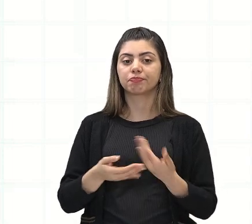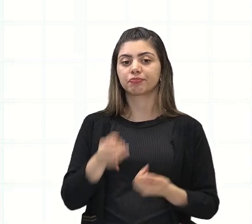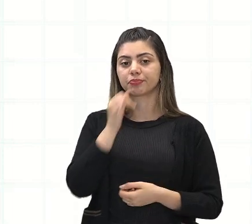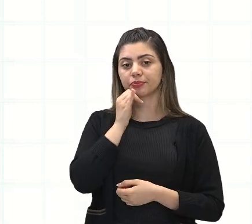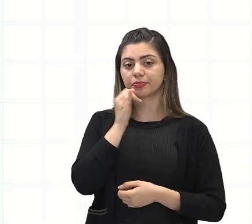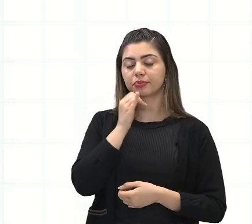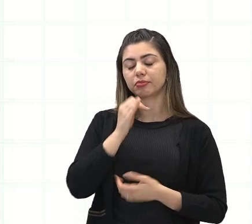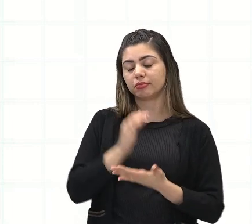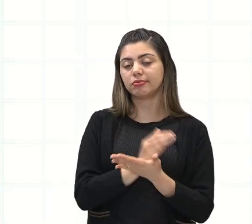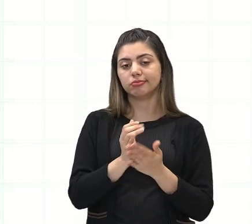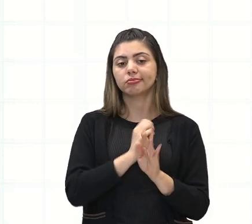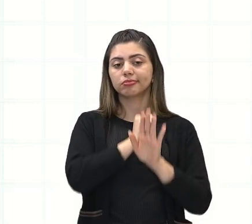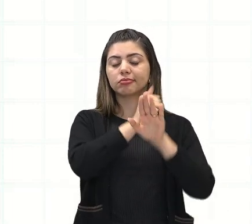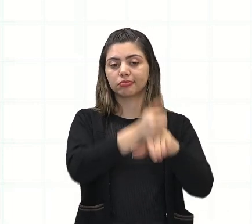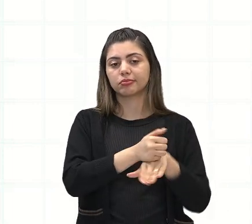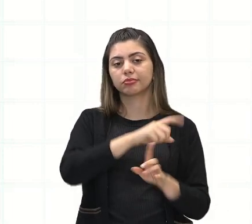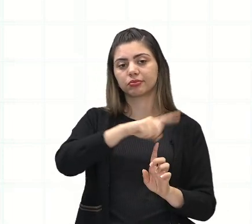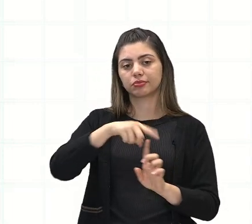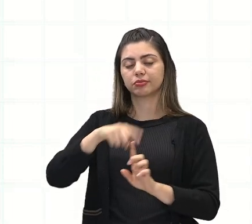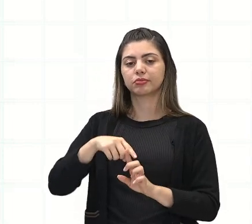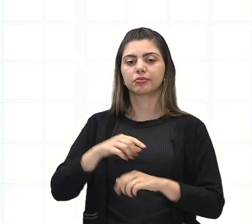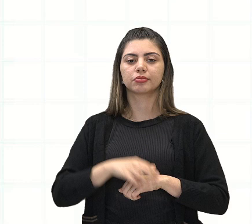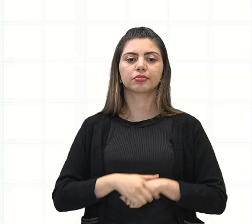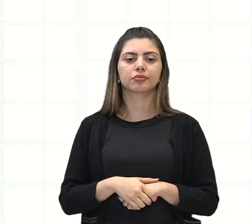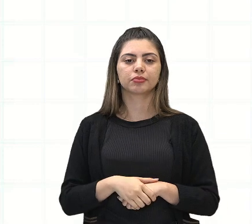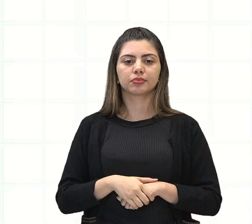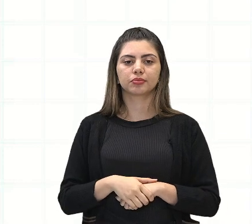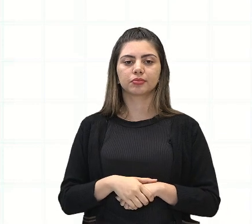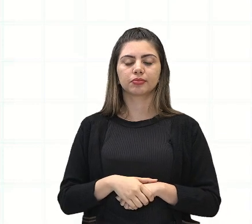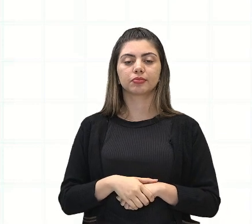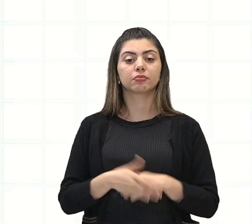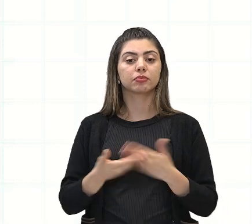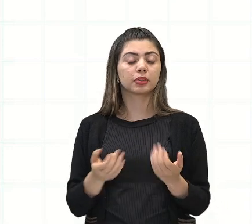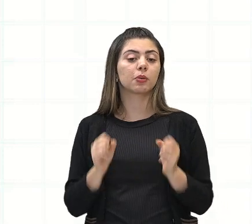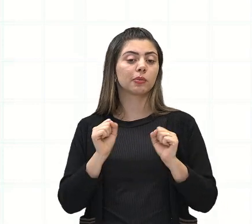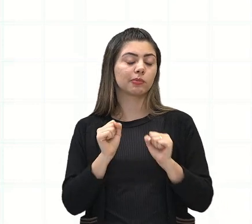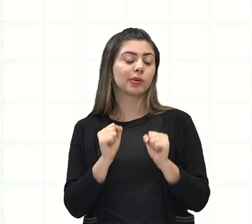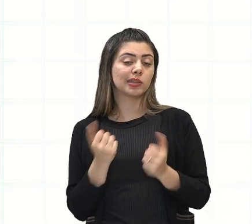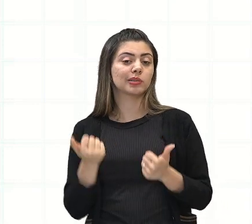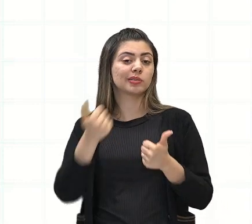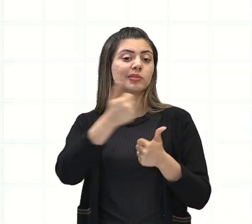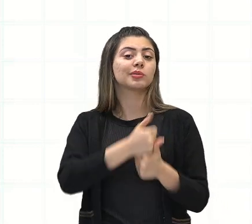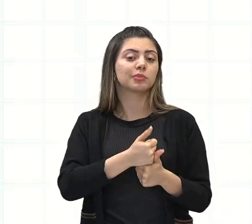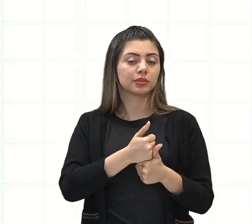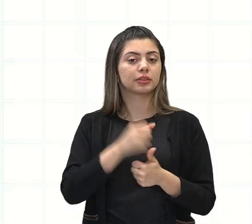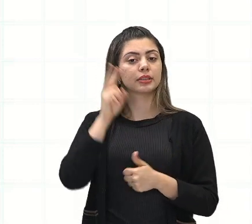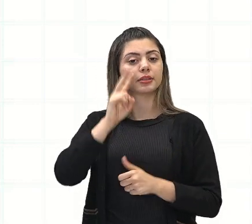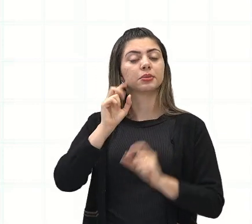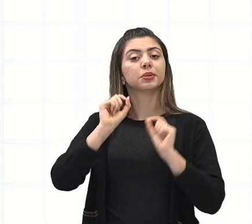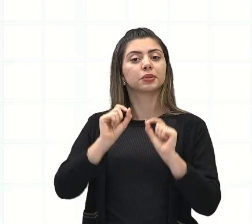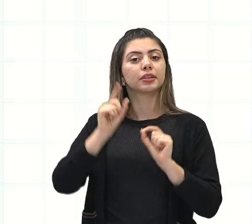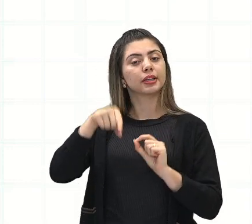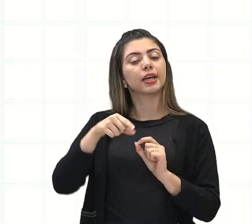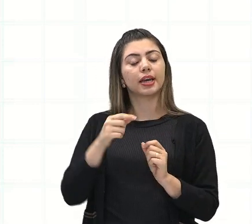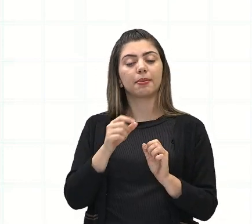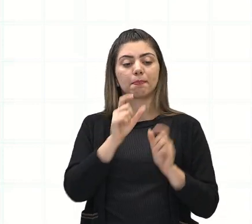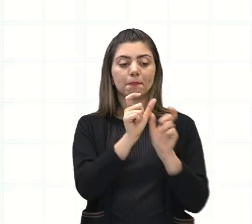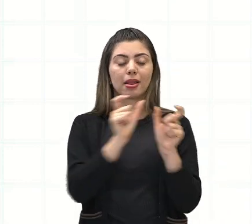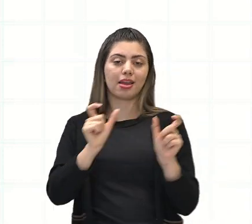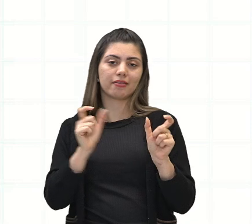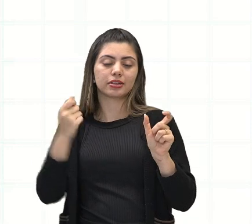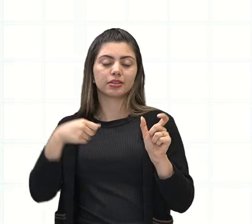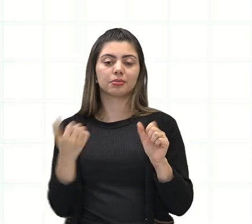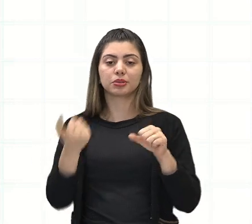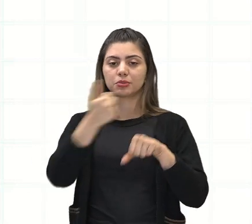de metonímia aí que nós vamos encontrar que nós utilizamos. Eu posso substituir, lembrando que ela trata de substituição de termos, o autor pela